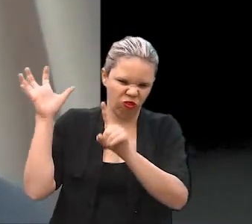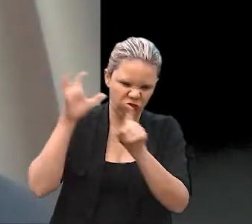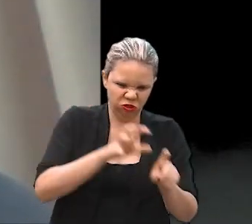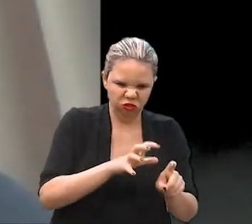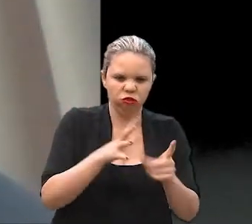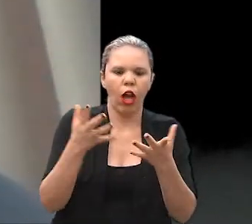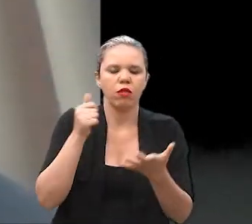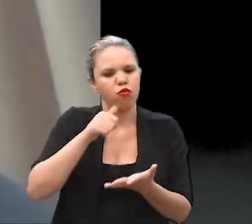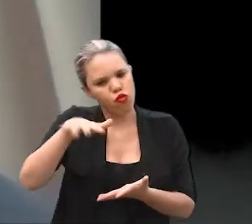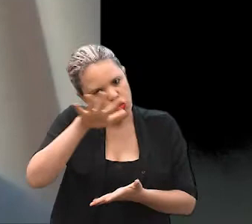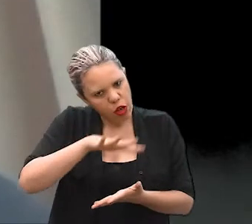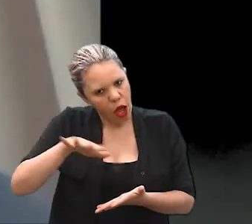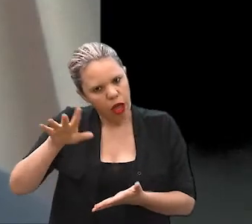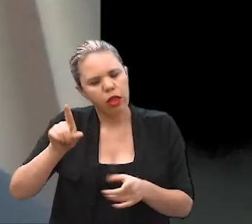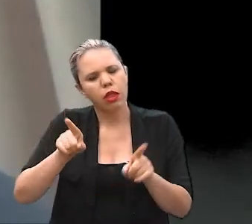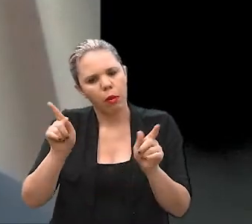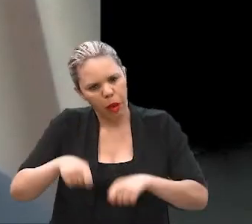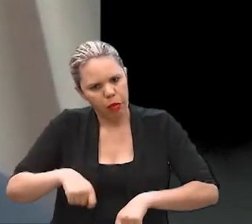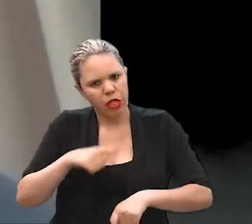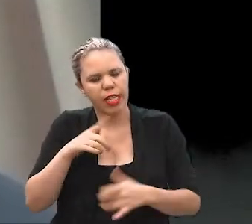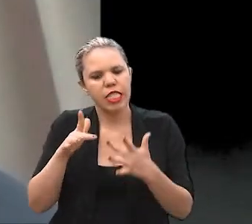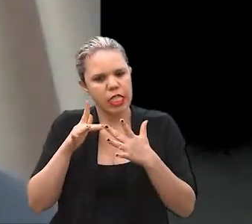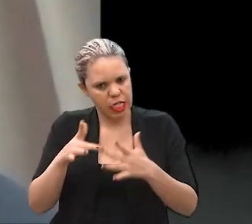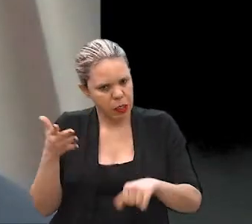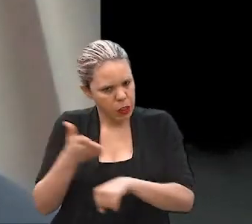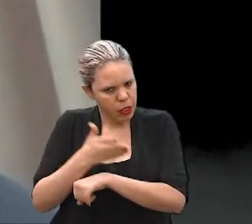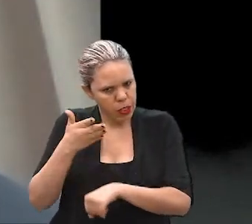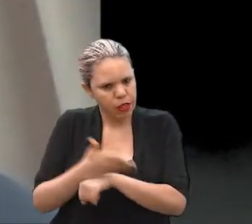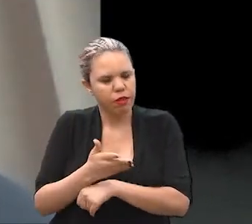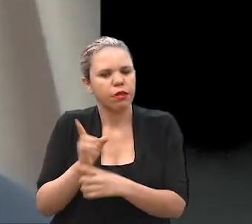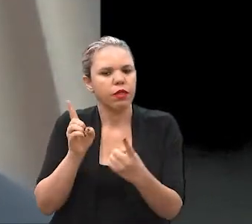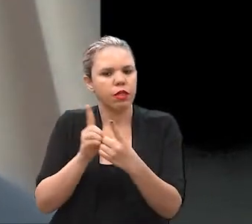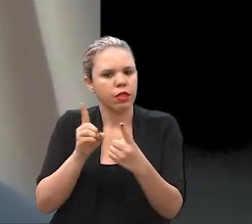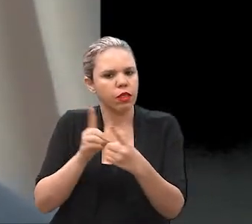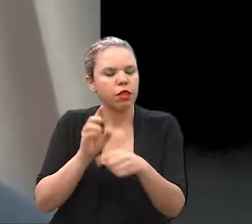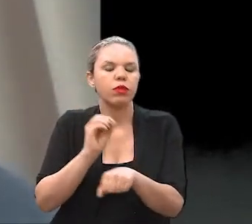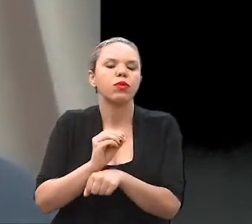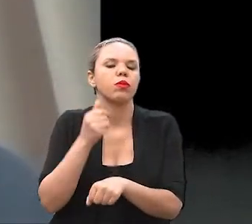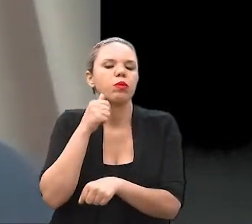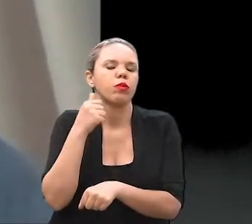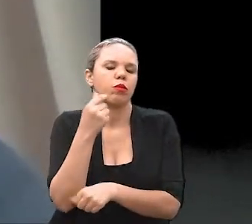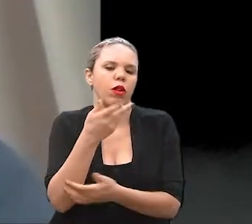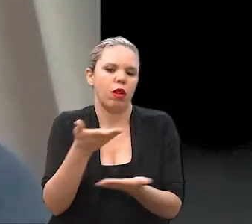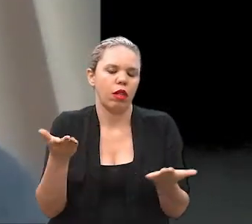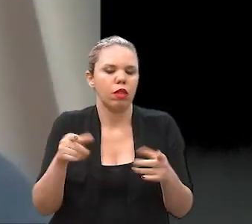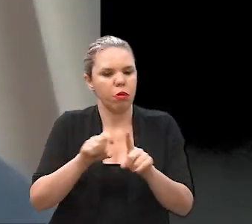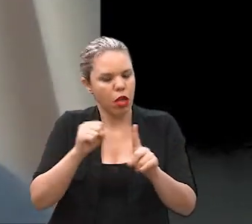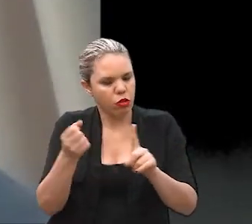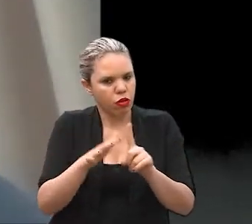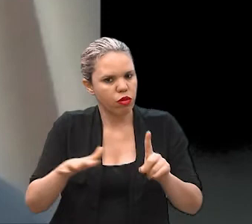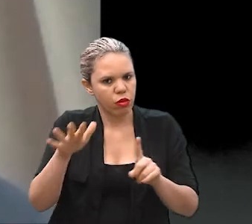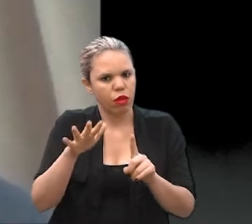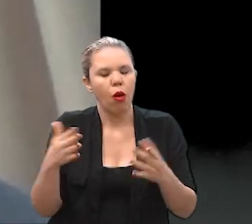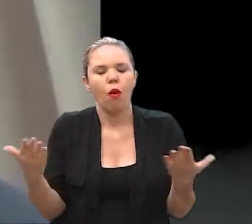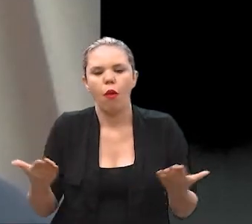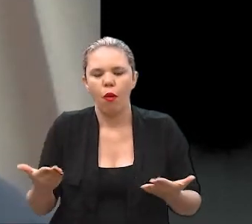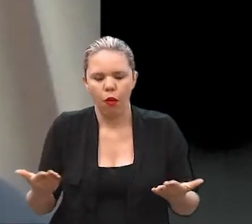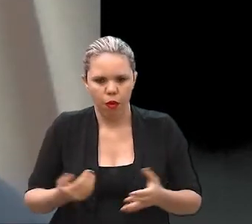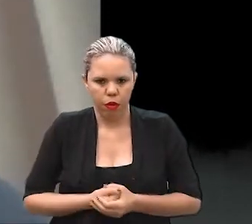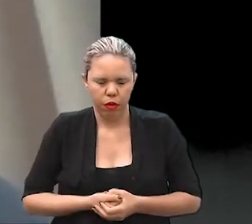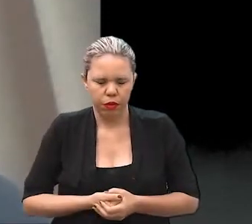mulheres, pudessem acessar o serviço de proteção, né? E também a própria sociedade, porque